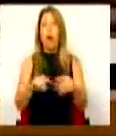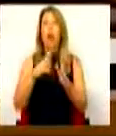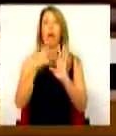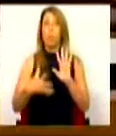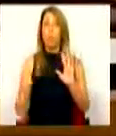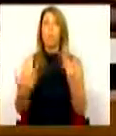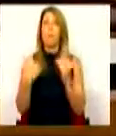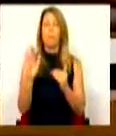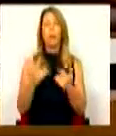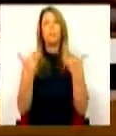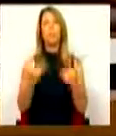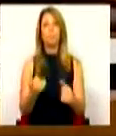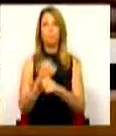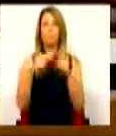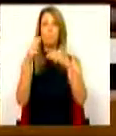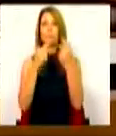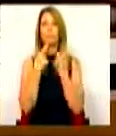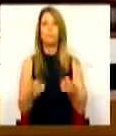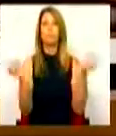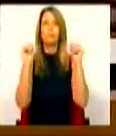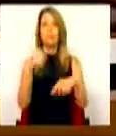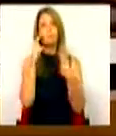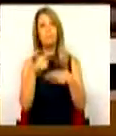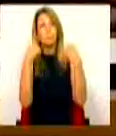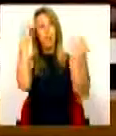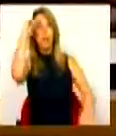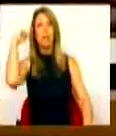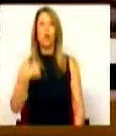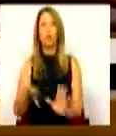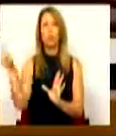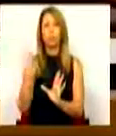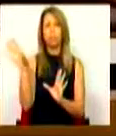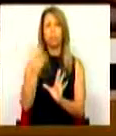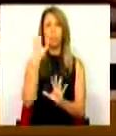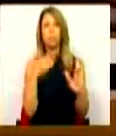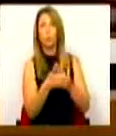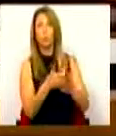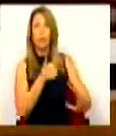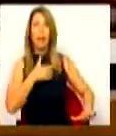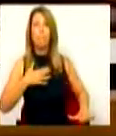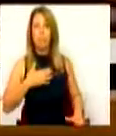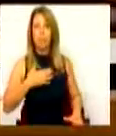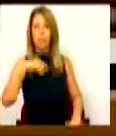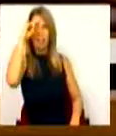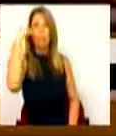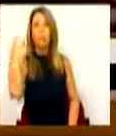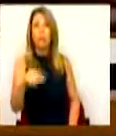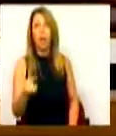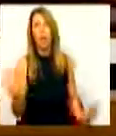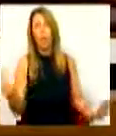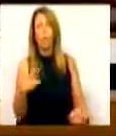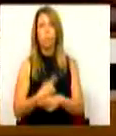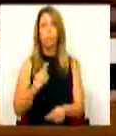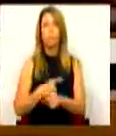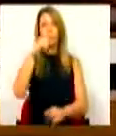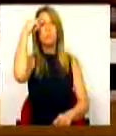obra faz voltar o drama das dificuldades de recrutamento por parte das empresas ou também, não menos importante, as